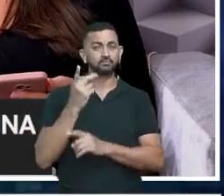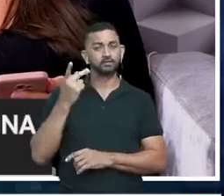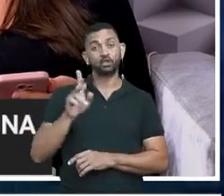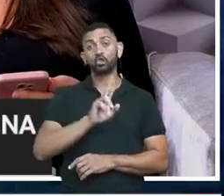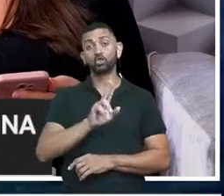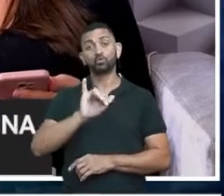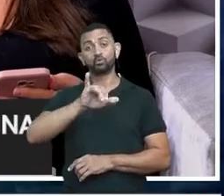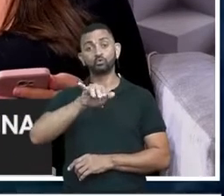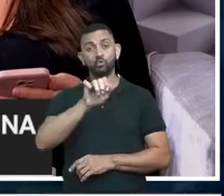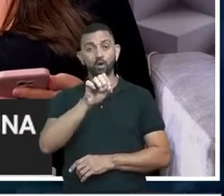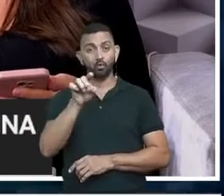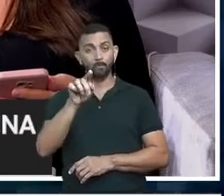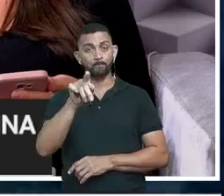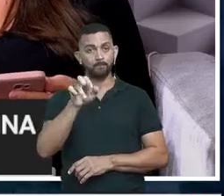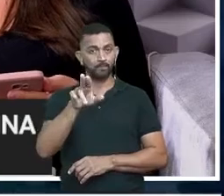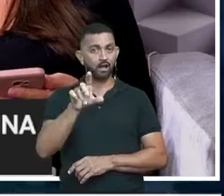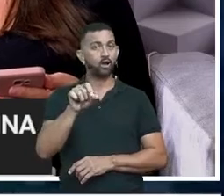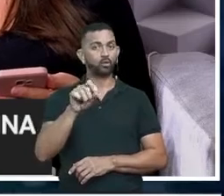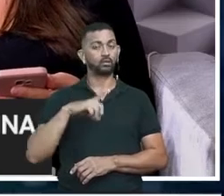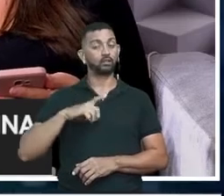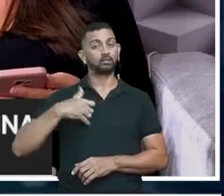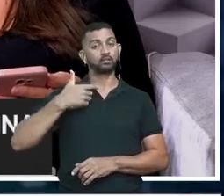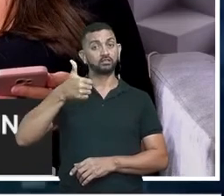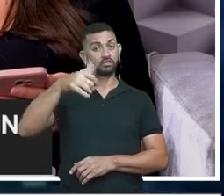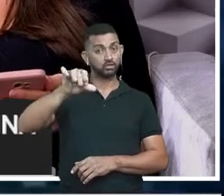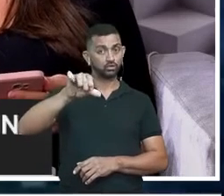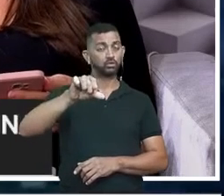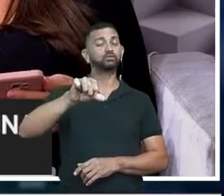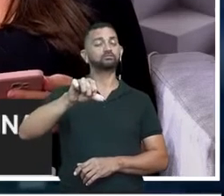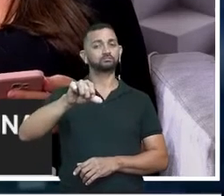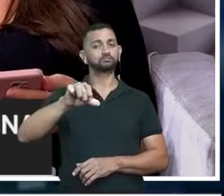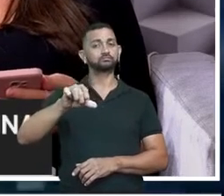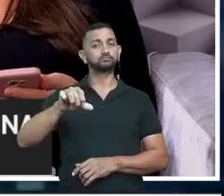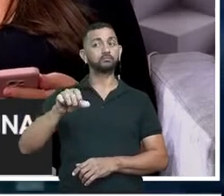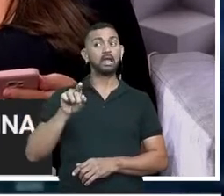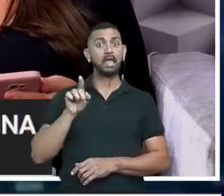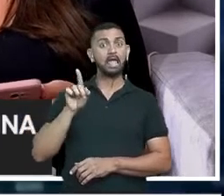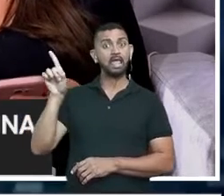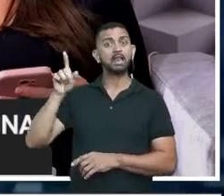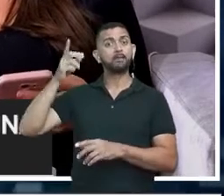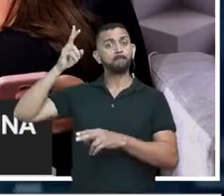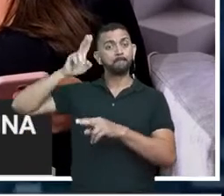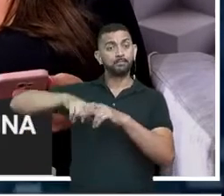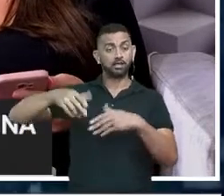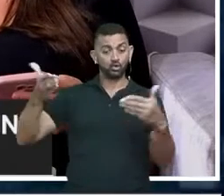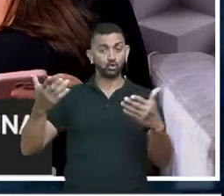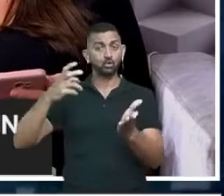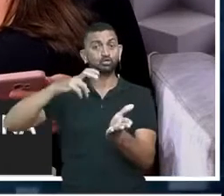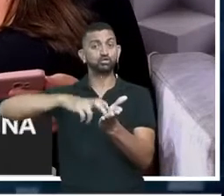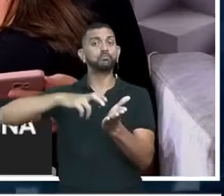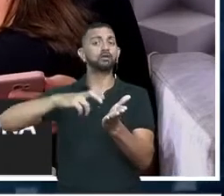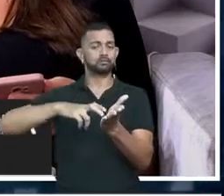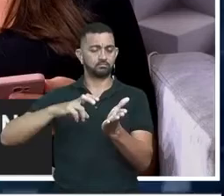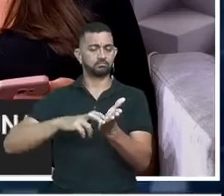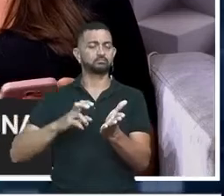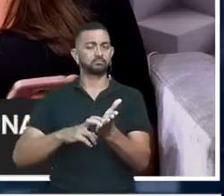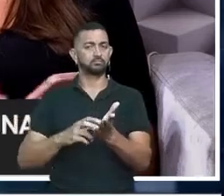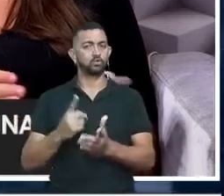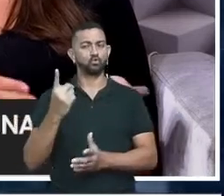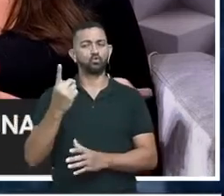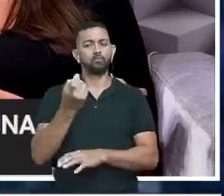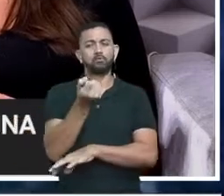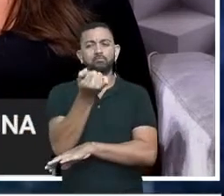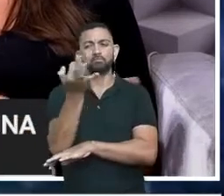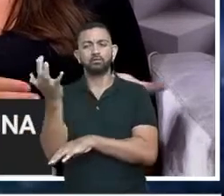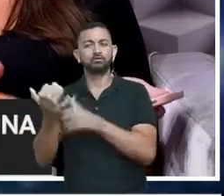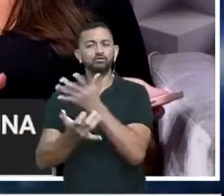identificação dele ele se chama João Paulo tem 19 anos e ele foi preso né Na manhã de hoje na operação